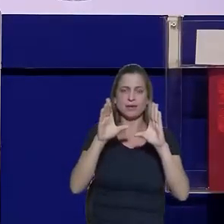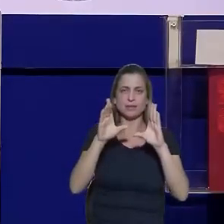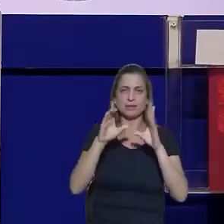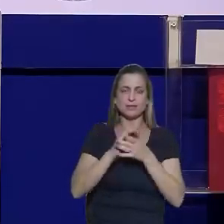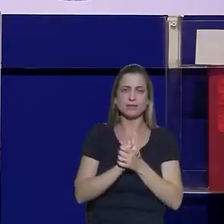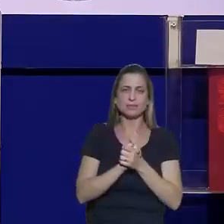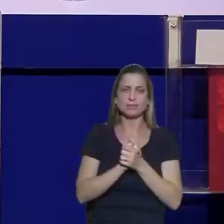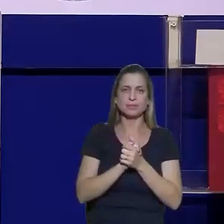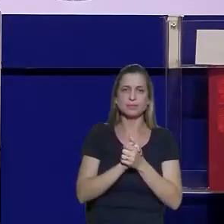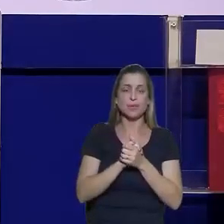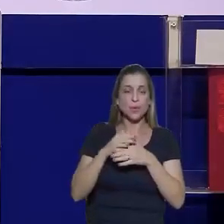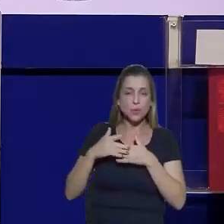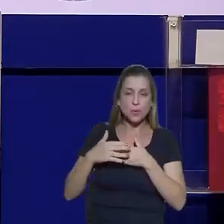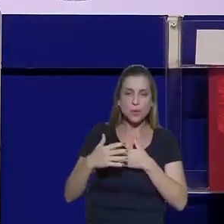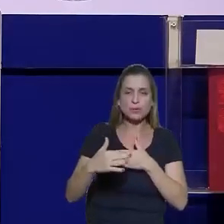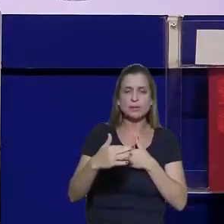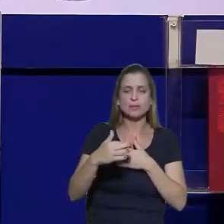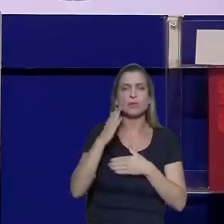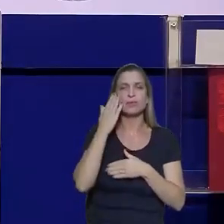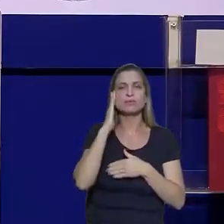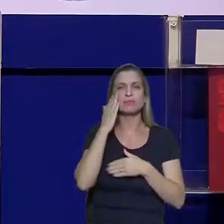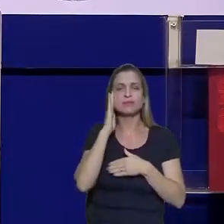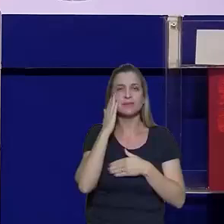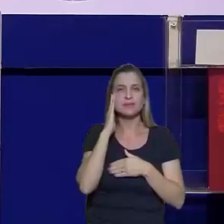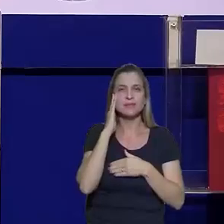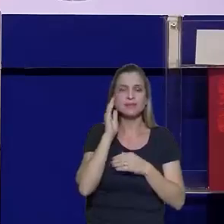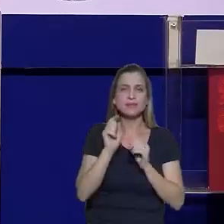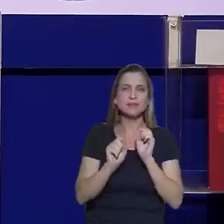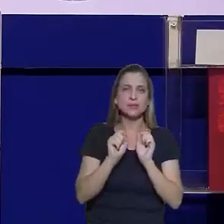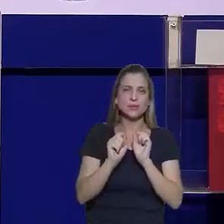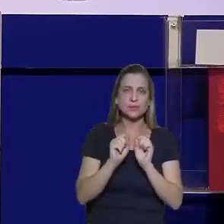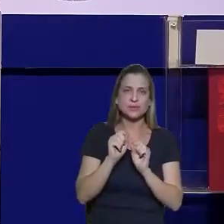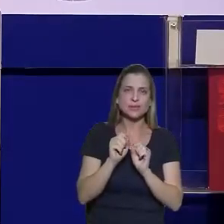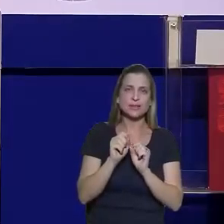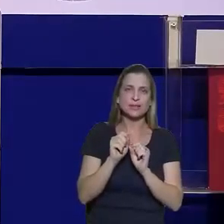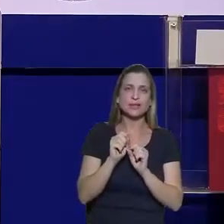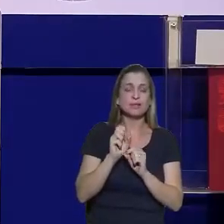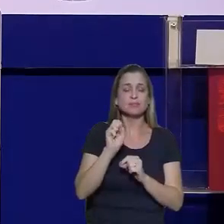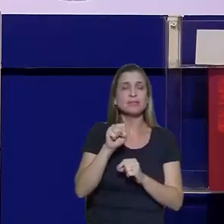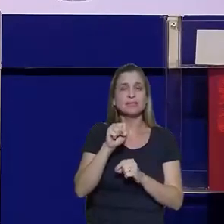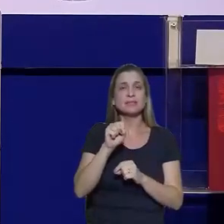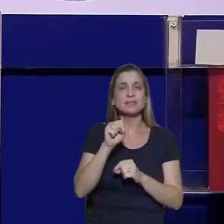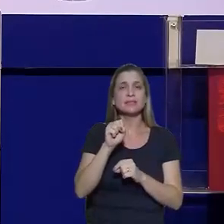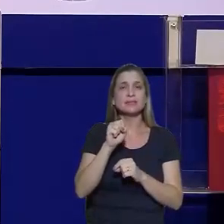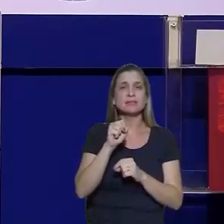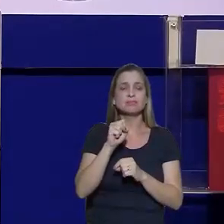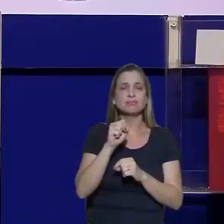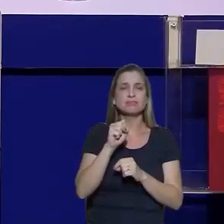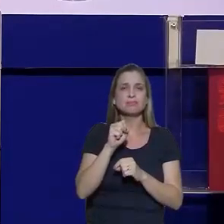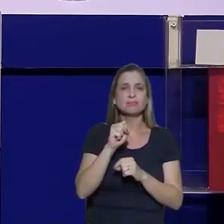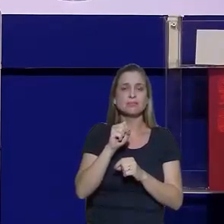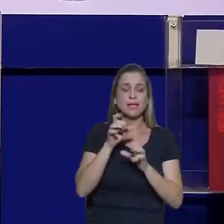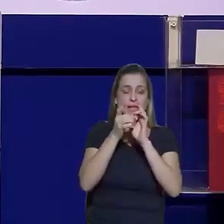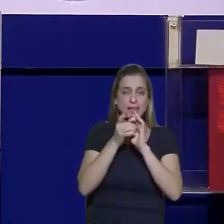democrático. E, com o tempo, eu fui entendendo que, sim, era um centralismo democrático, mas um